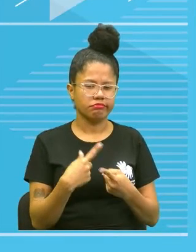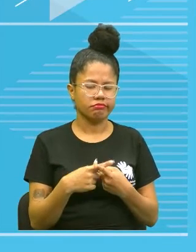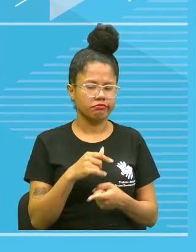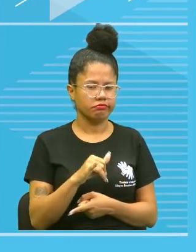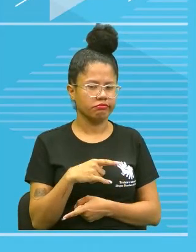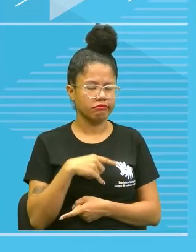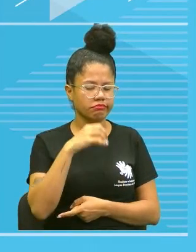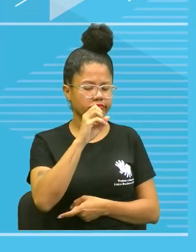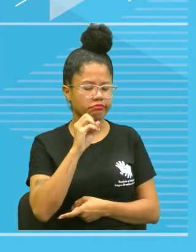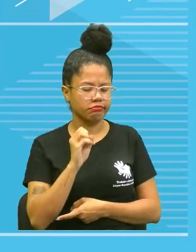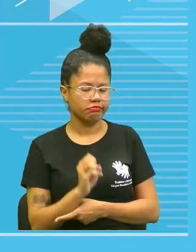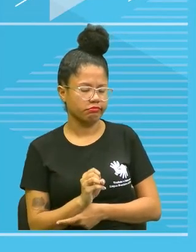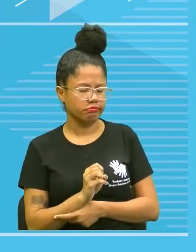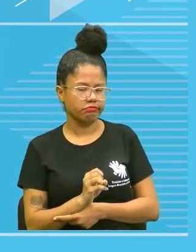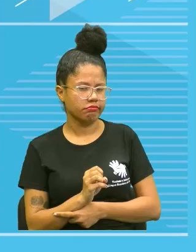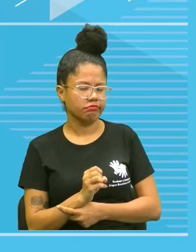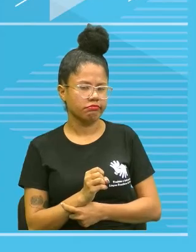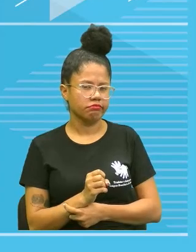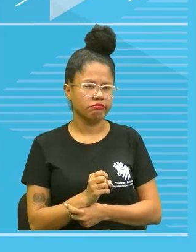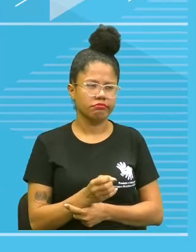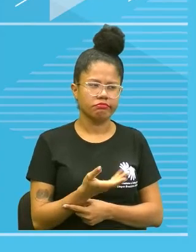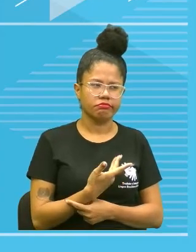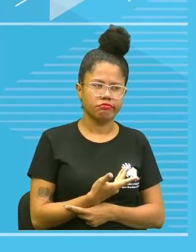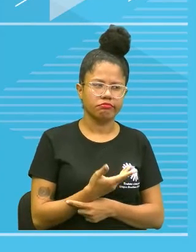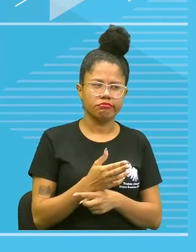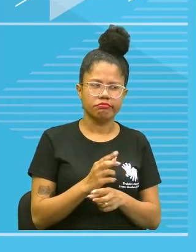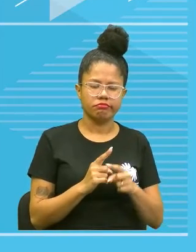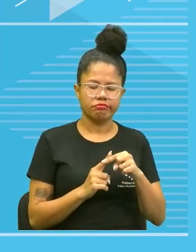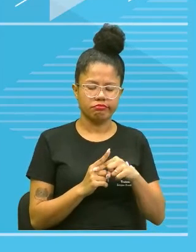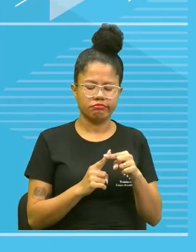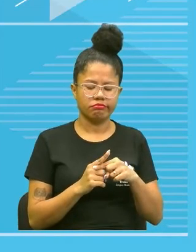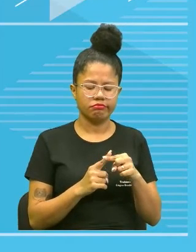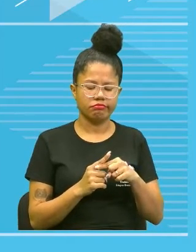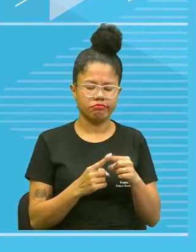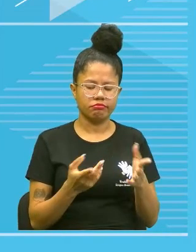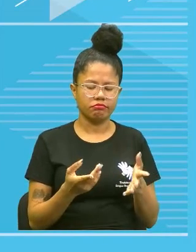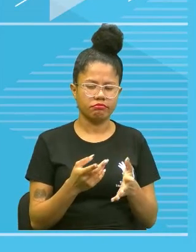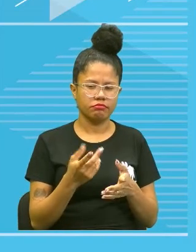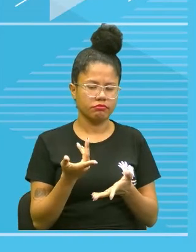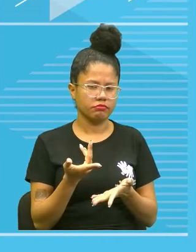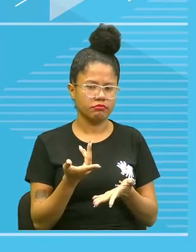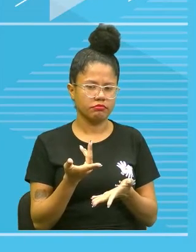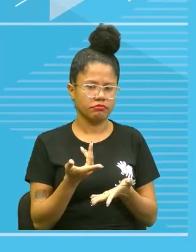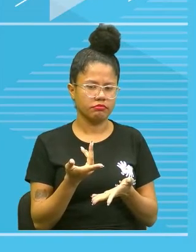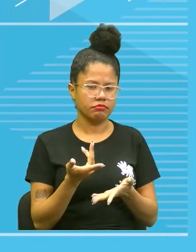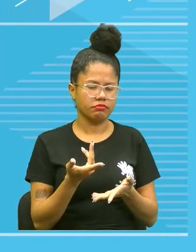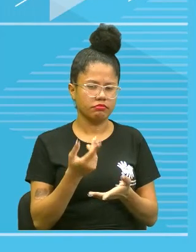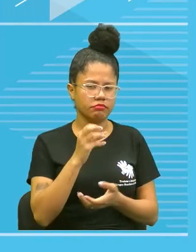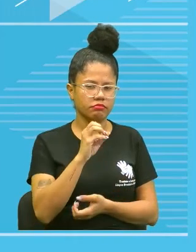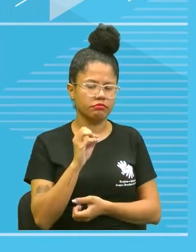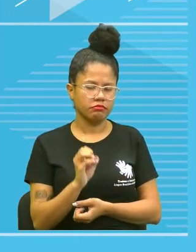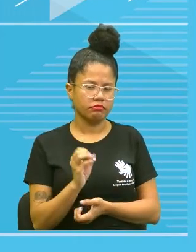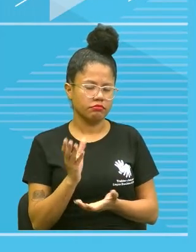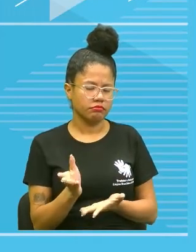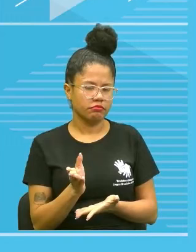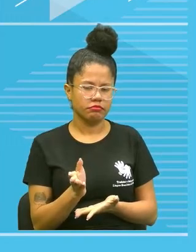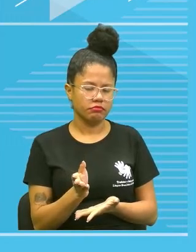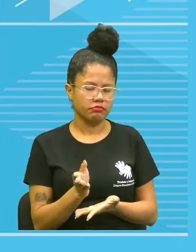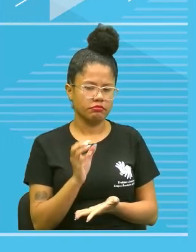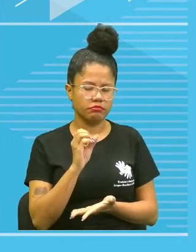estou funcionando em temperaturas diferentes das temperaturas originais do meu veículo,